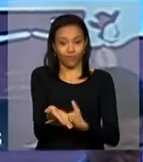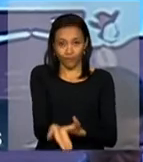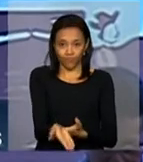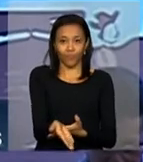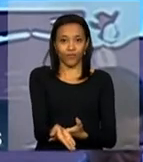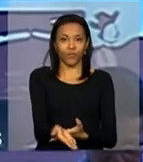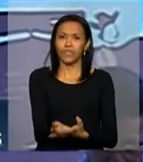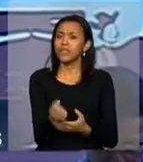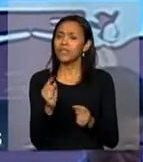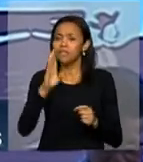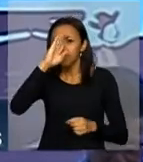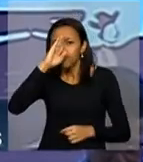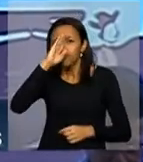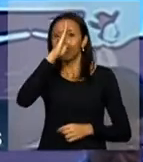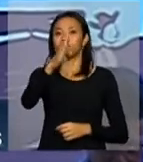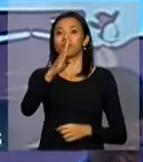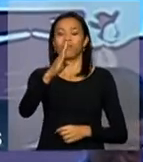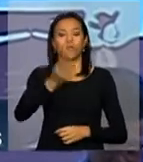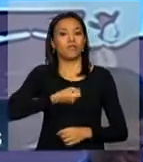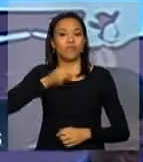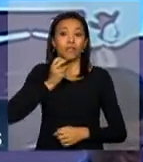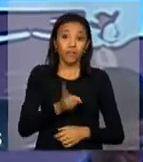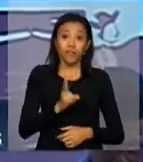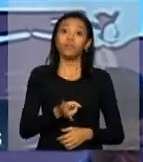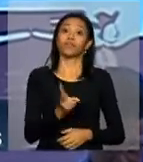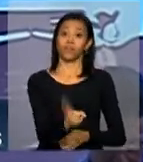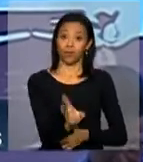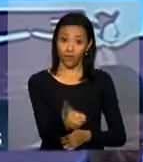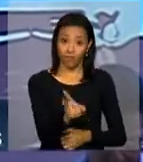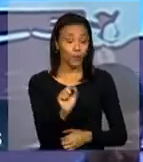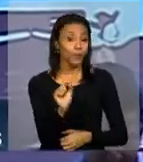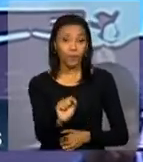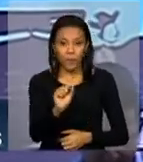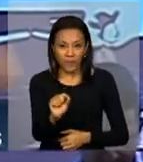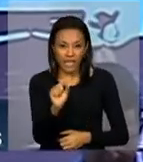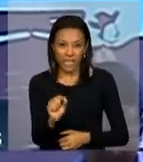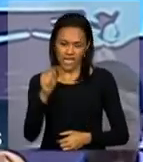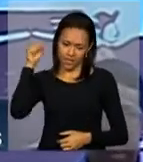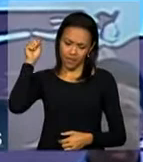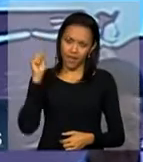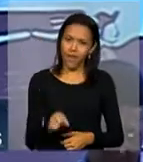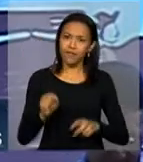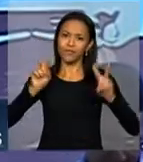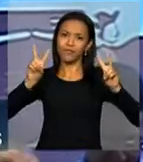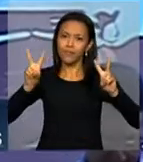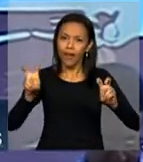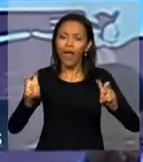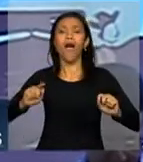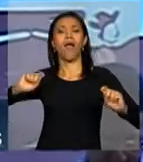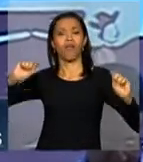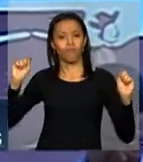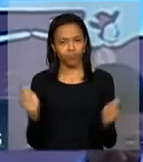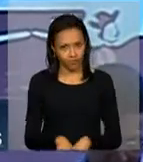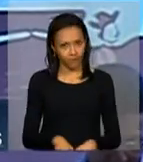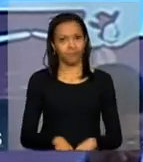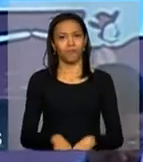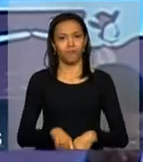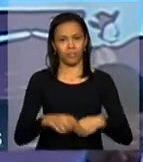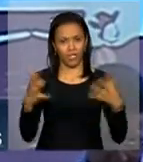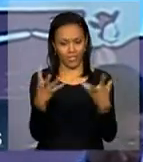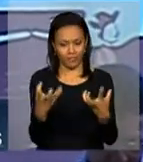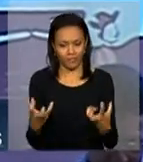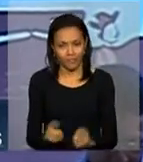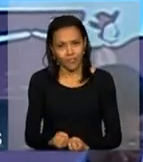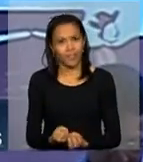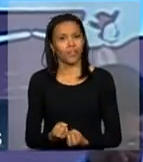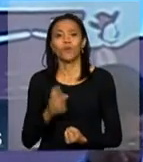E, sobretudo, sempre colocaram que essa pauta era possível, que essa